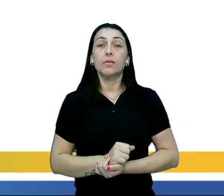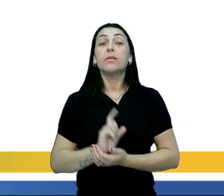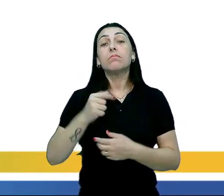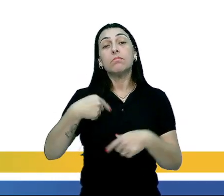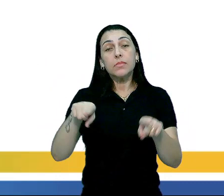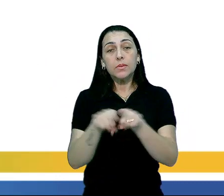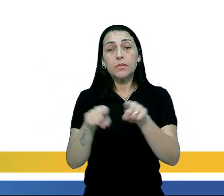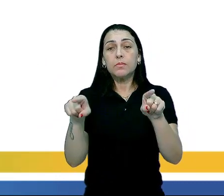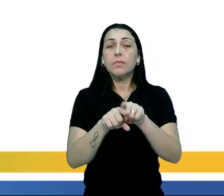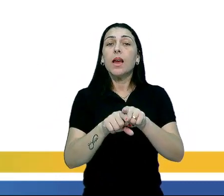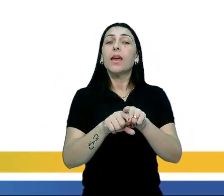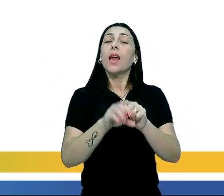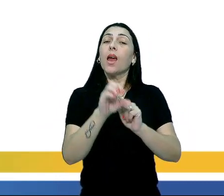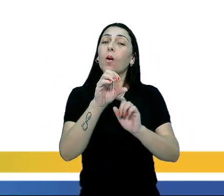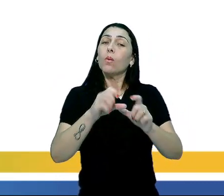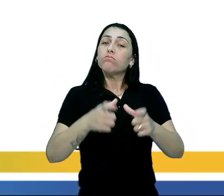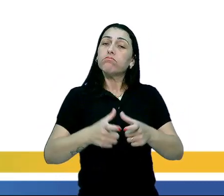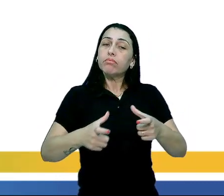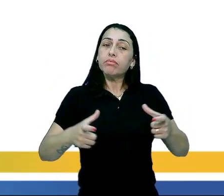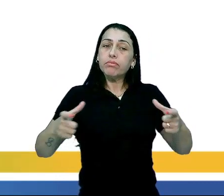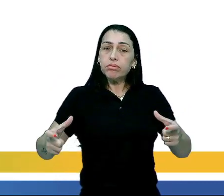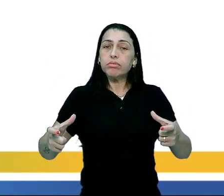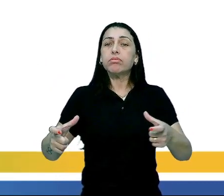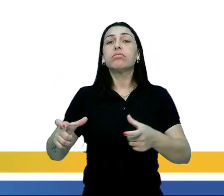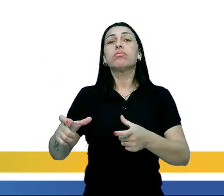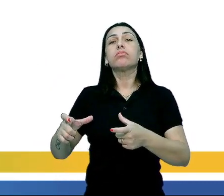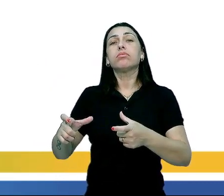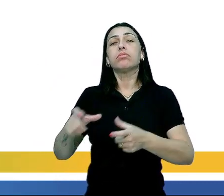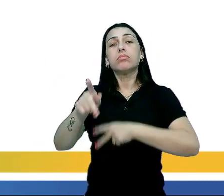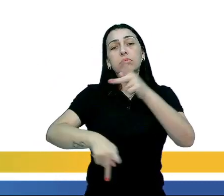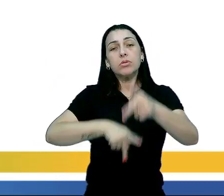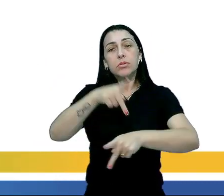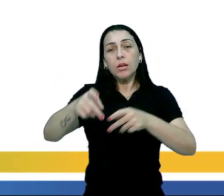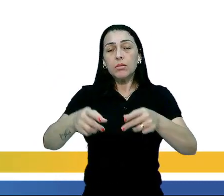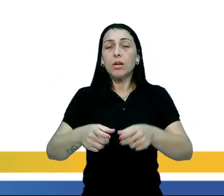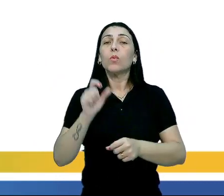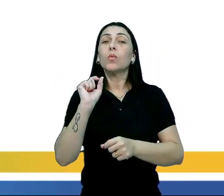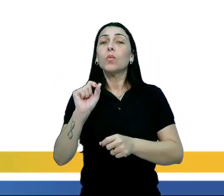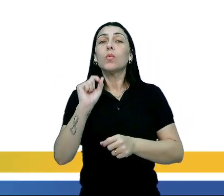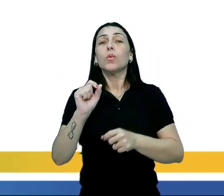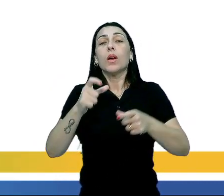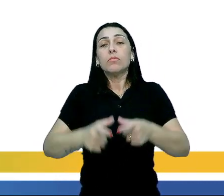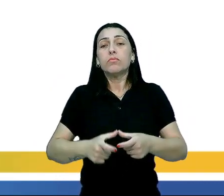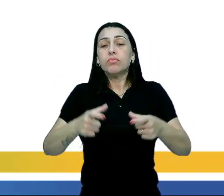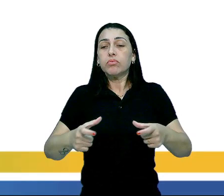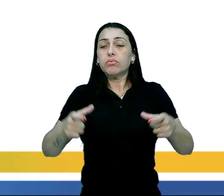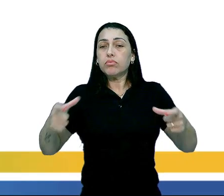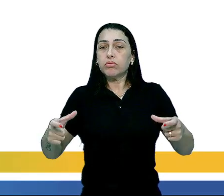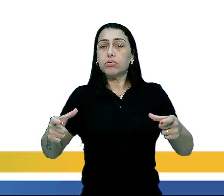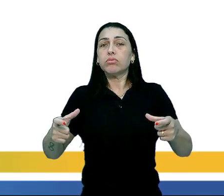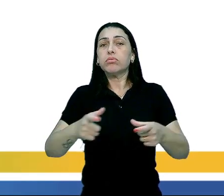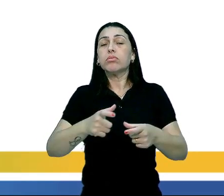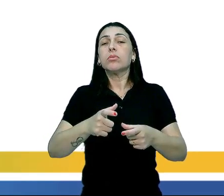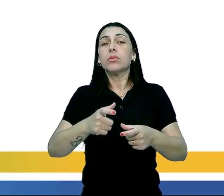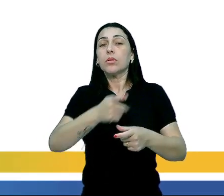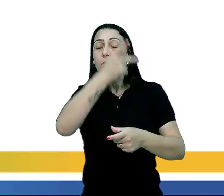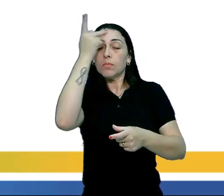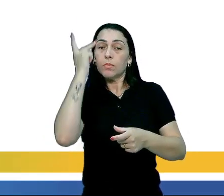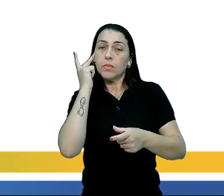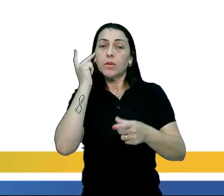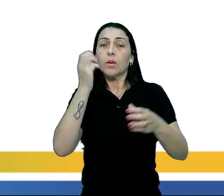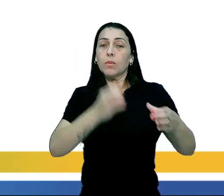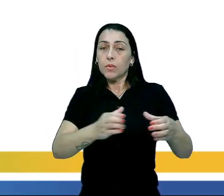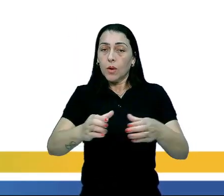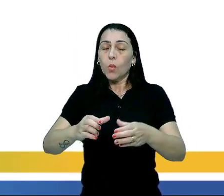Outra coisa importante, quando a gente fala de crescimento demográfico, é que o crescimento durante os